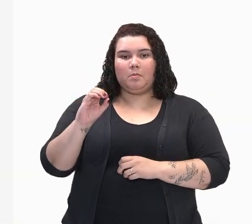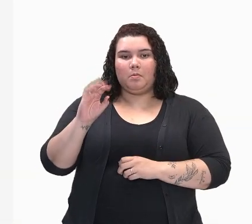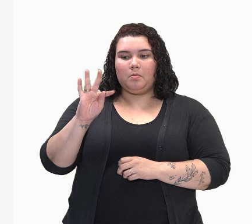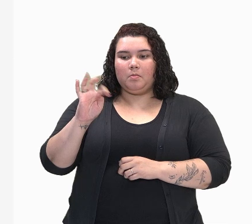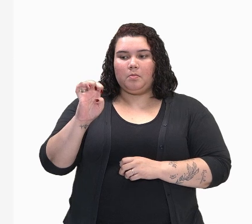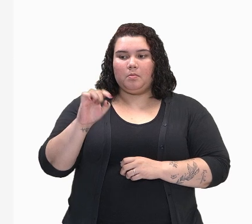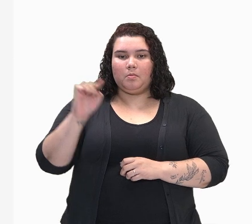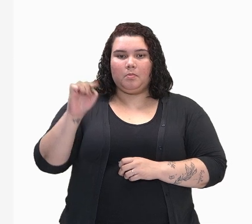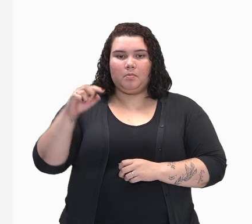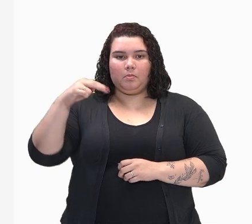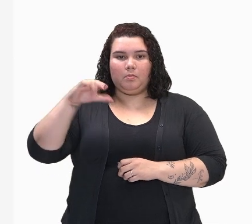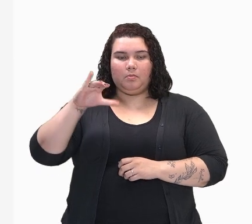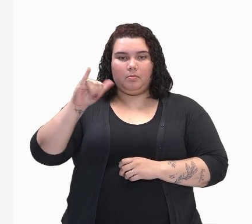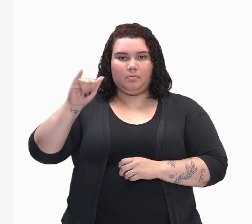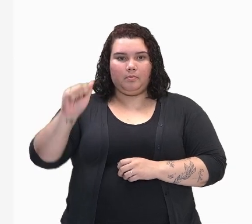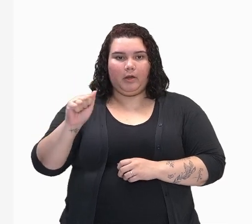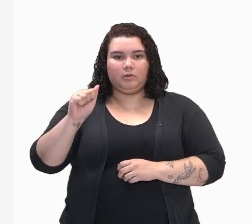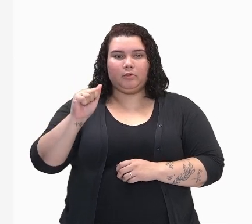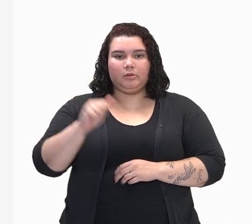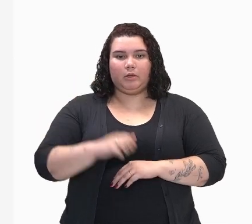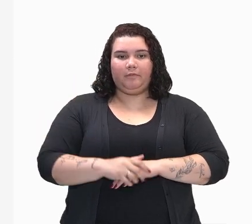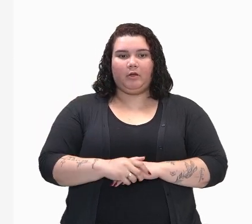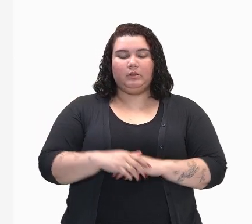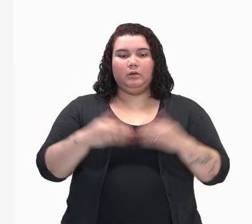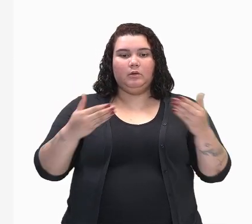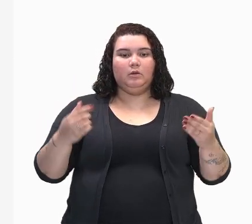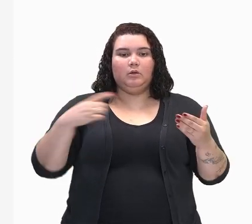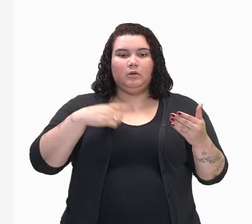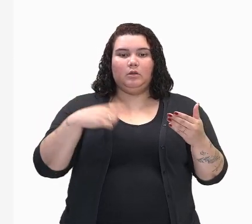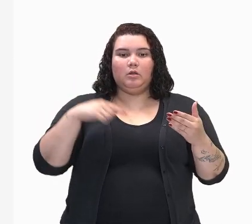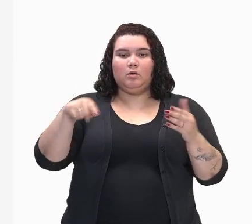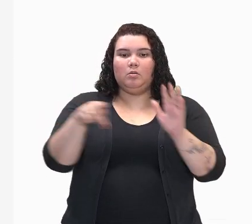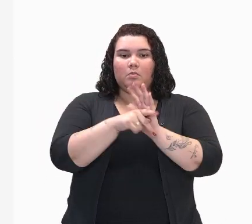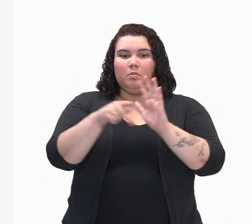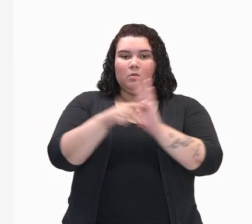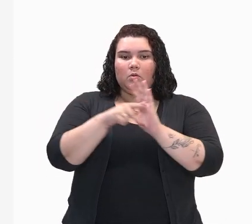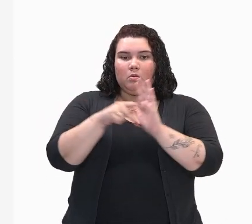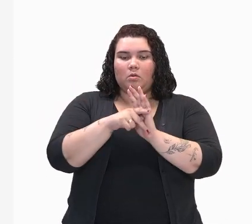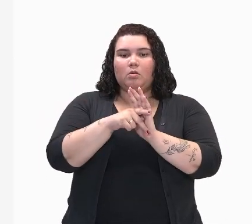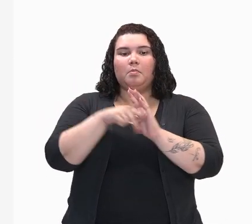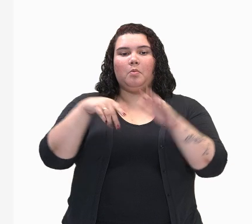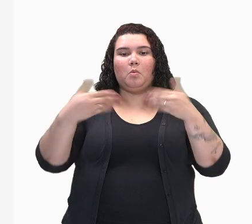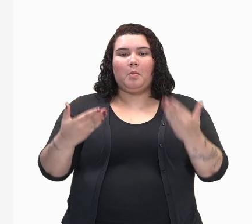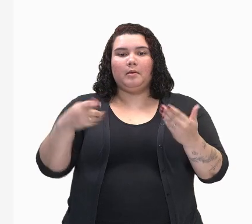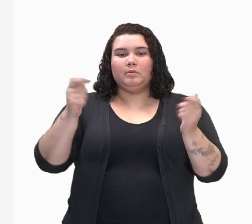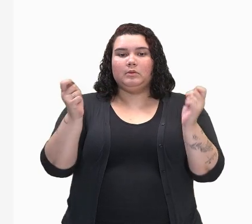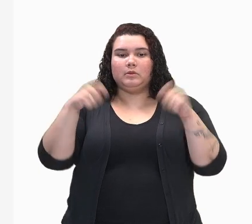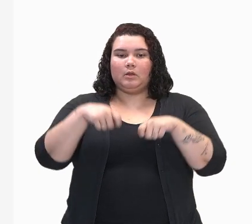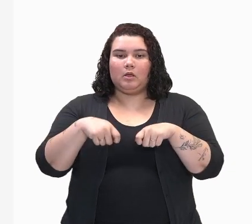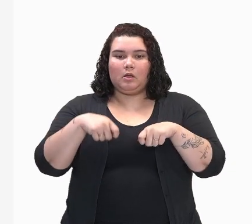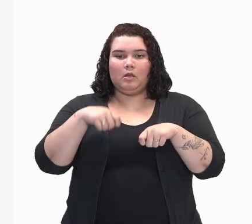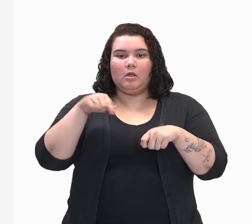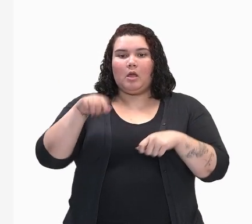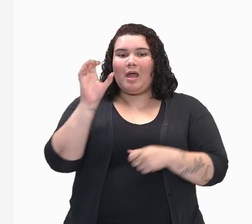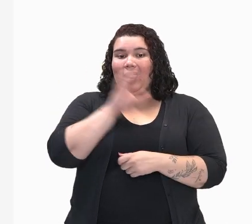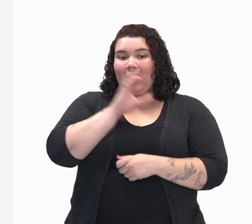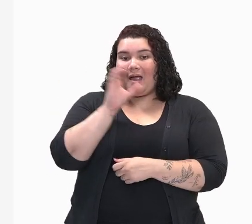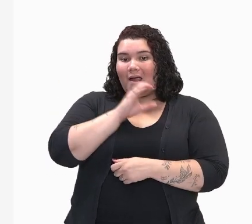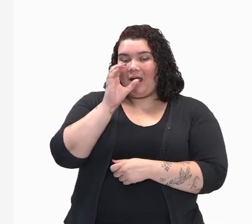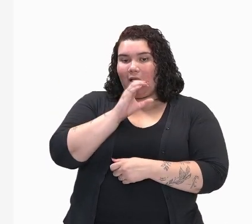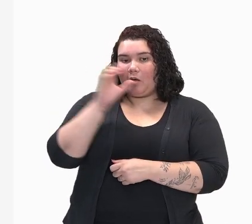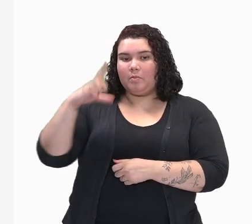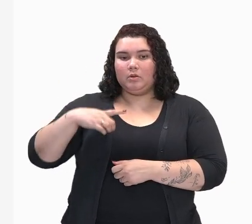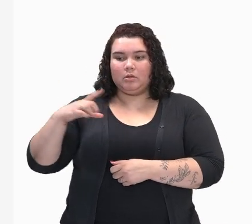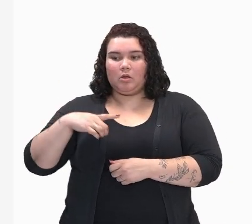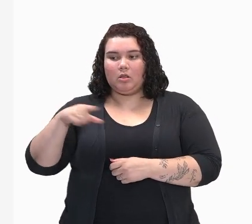Potência é a medida do trabalho que uma máquina pode fazer, de quão rápido vai ser esse trabalho que ela